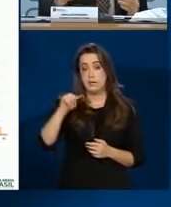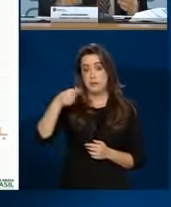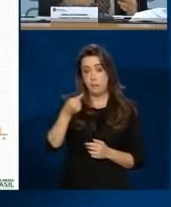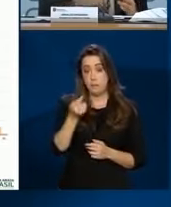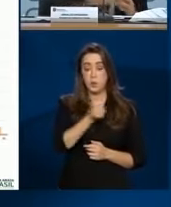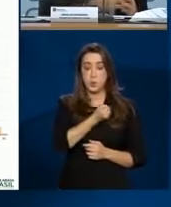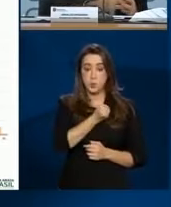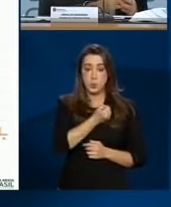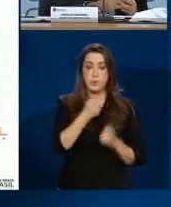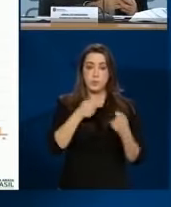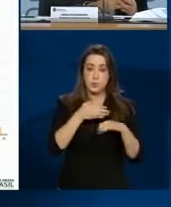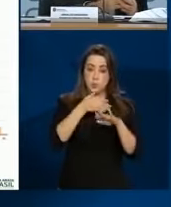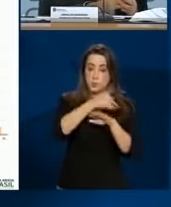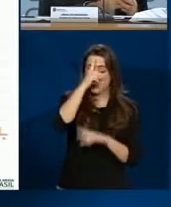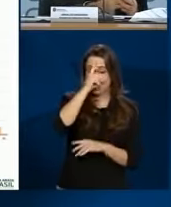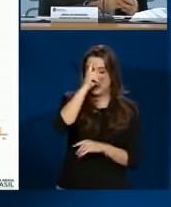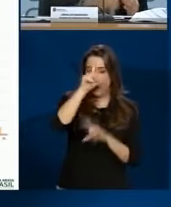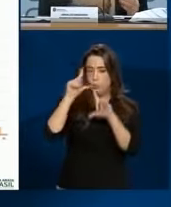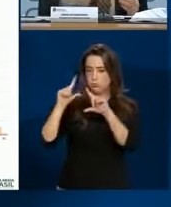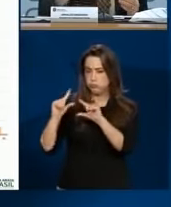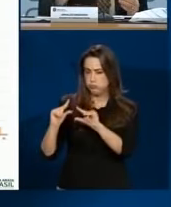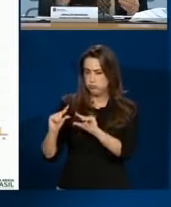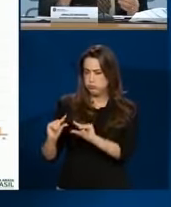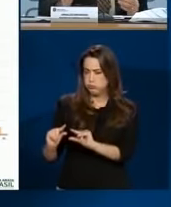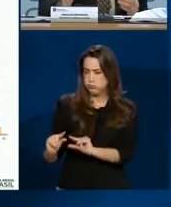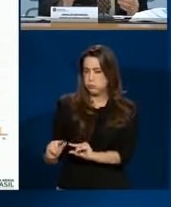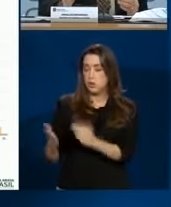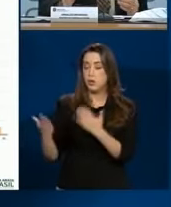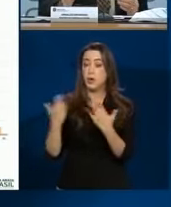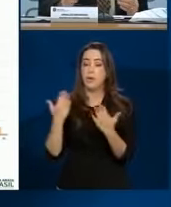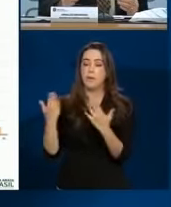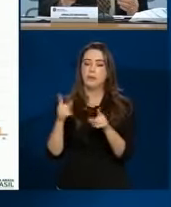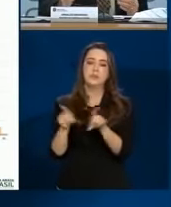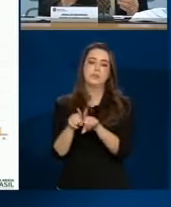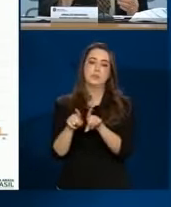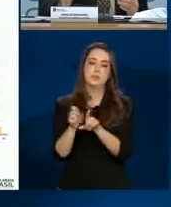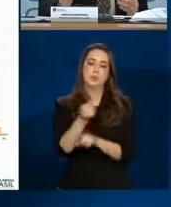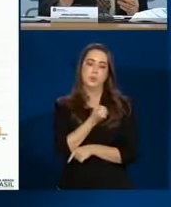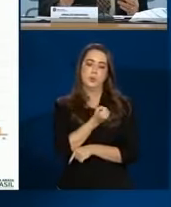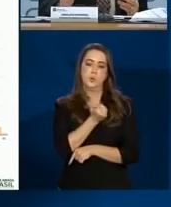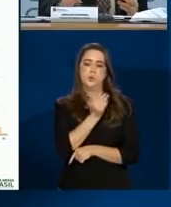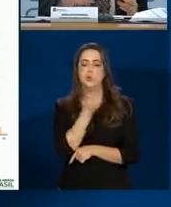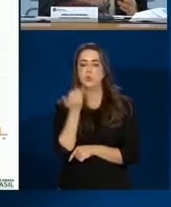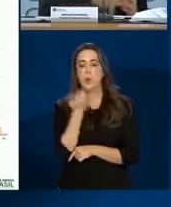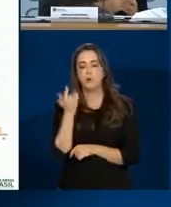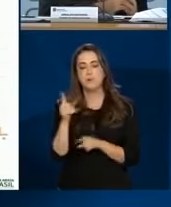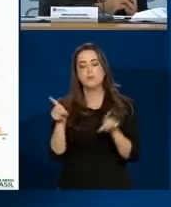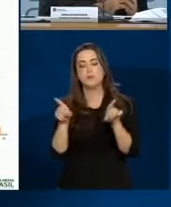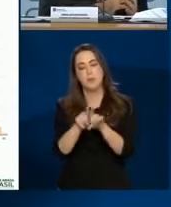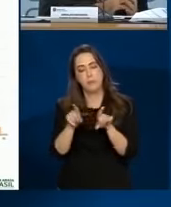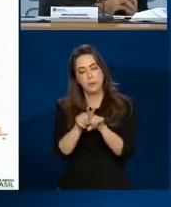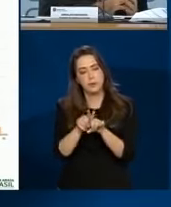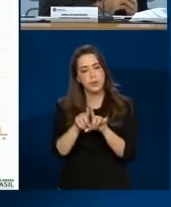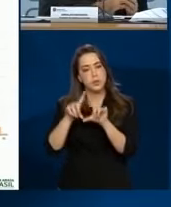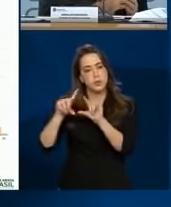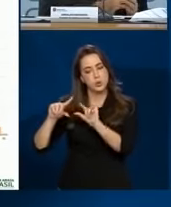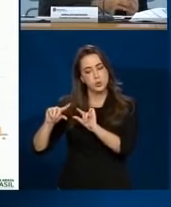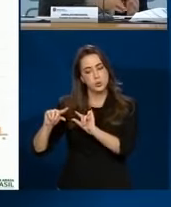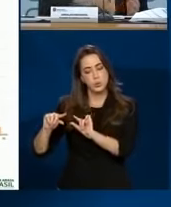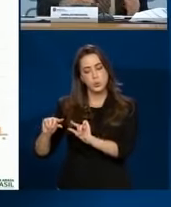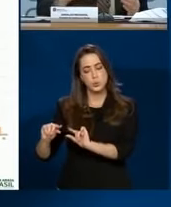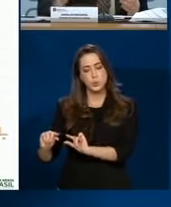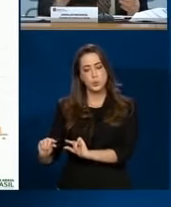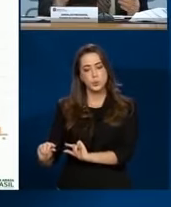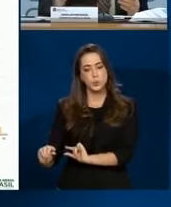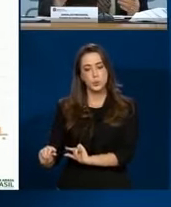de hospitalizações diminuindo. E quando a gente avalia também o número de óbitos por SRAG na região